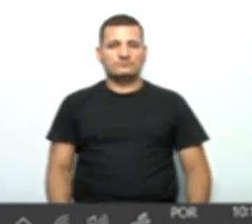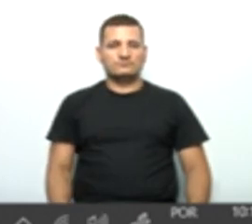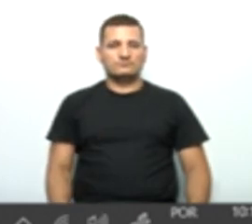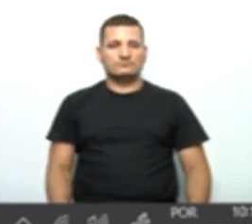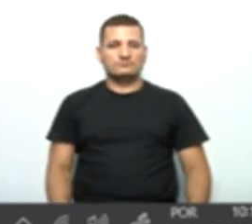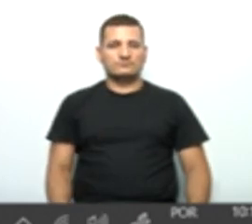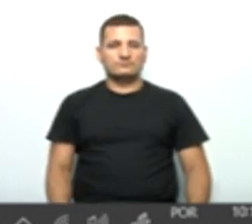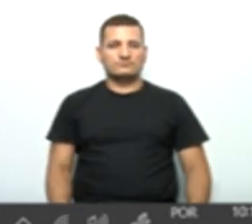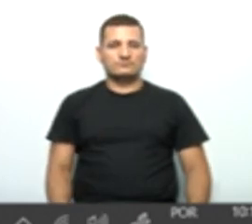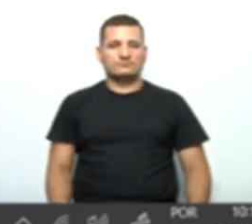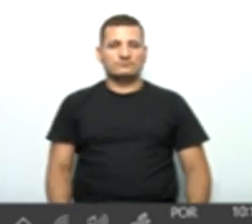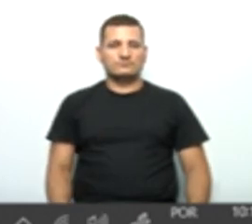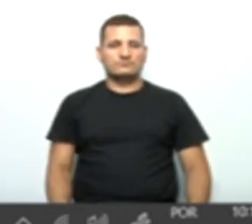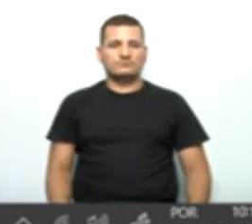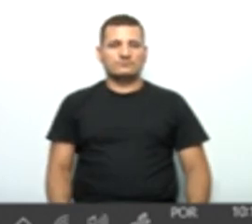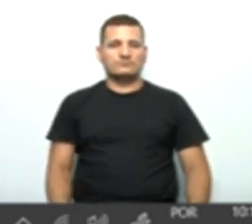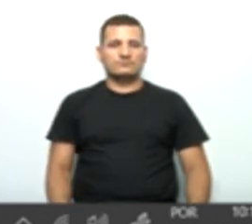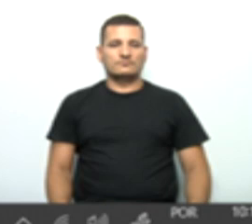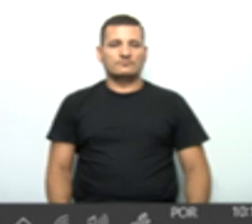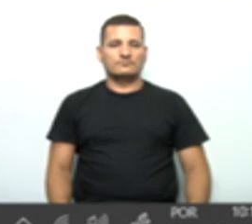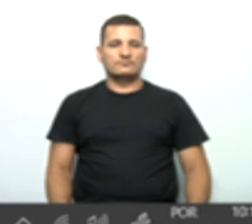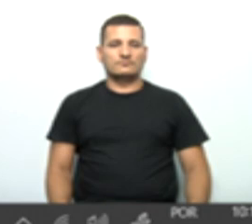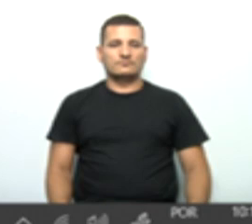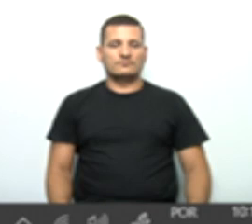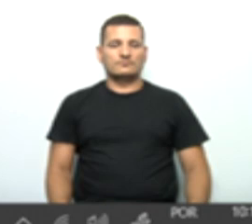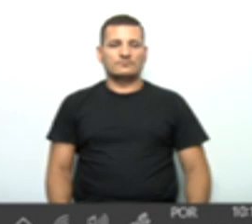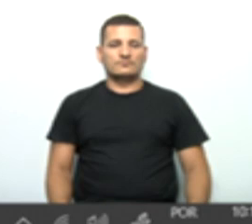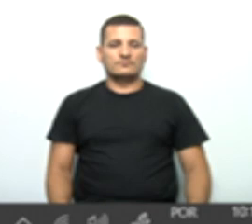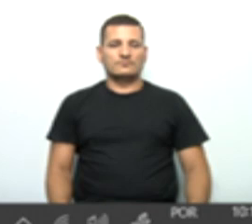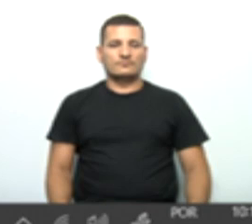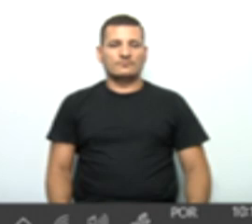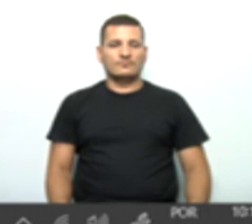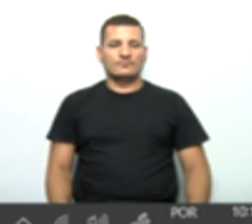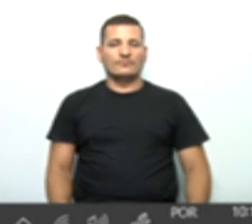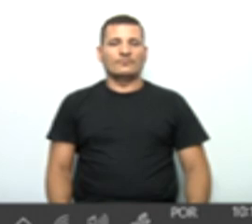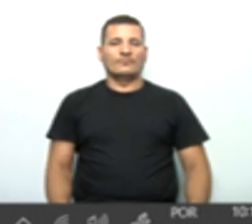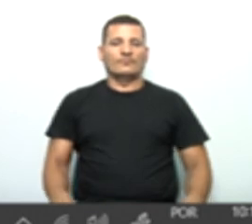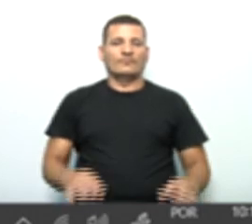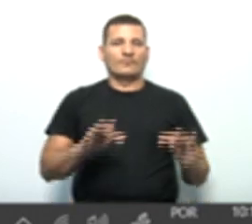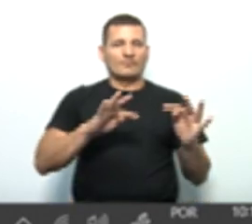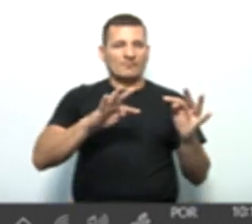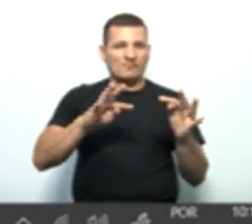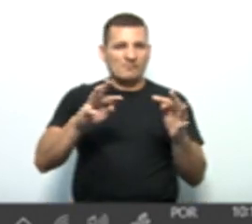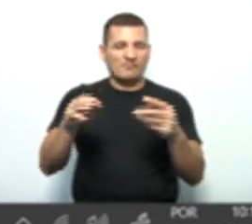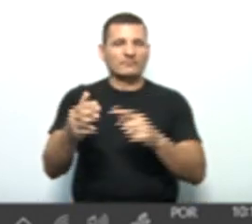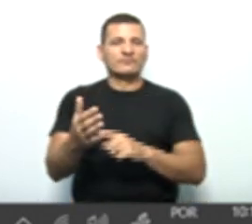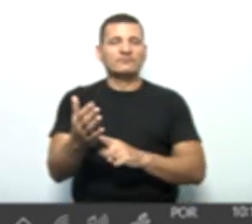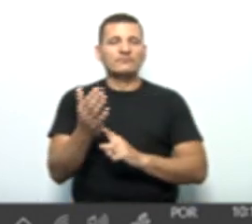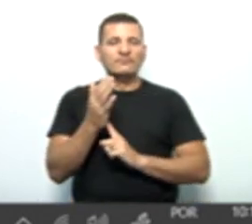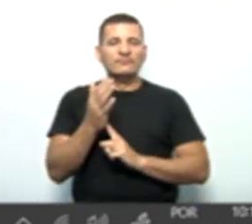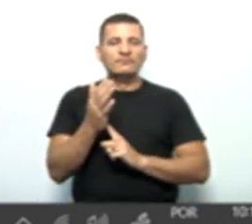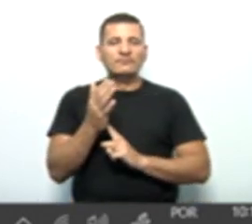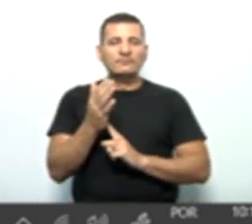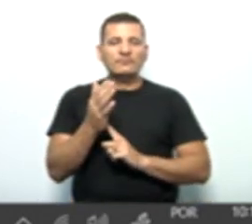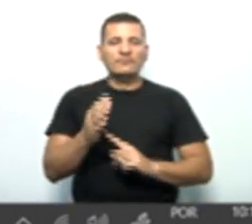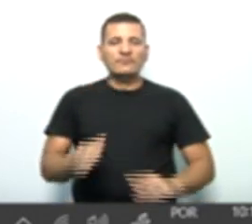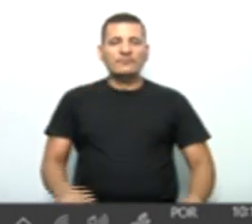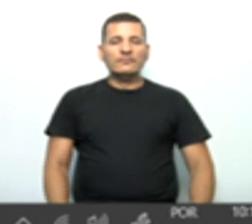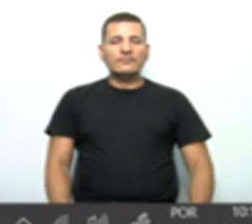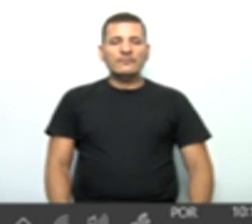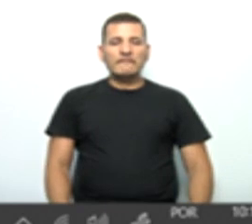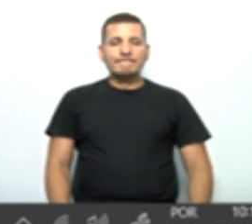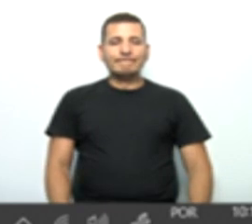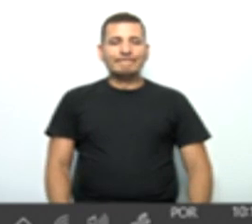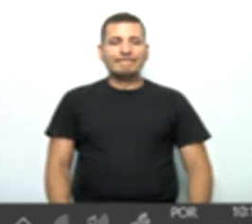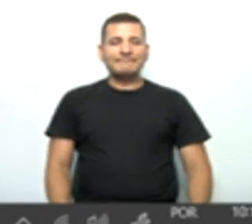Isso, dou um enter. Pronto, vou botar tel aqui, ele vai me mostrar todos os dicionários. Ok? Então vamos lá, vamos